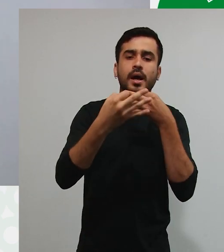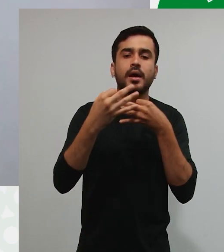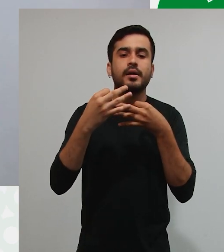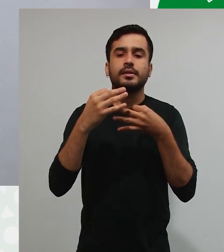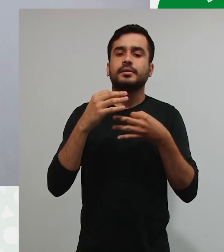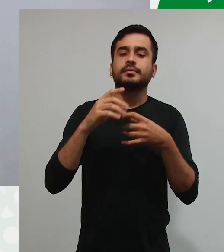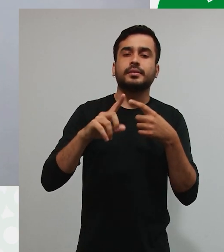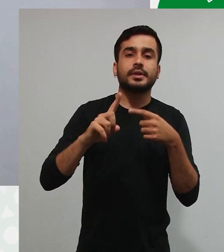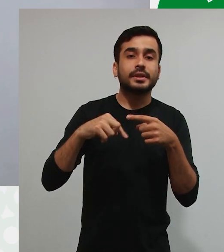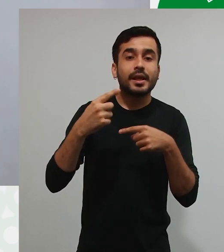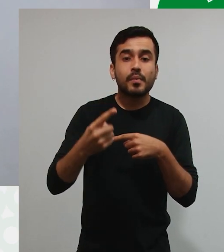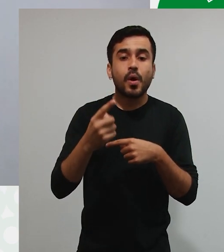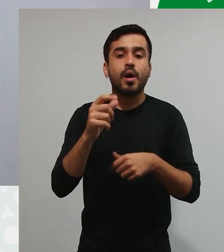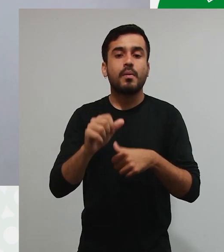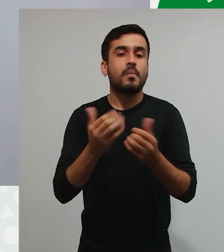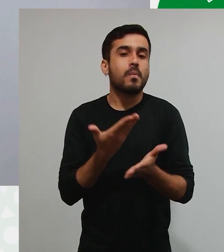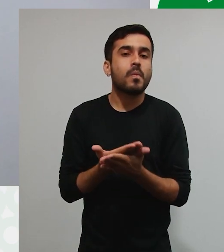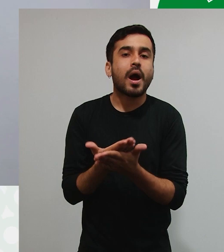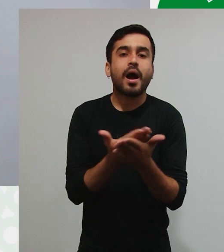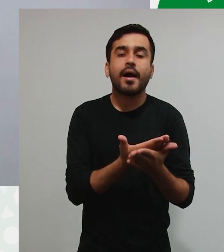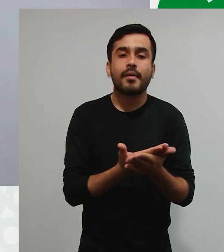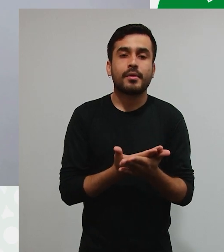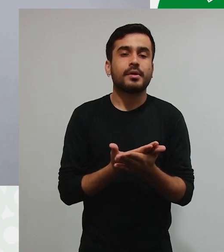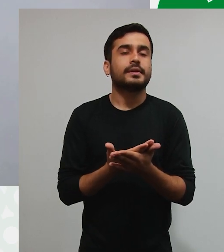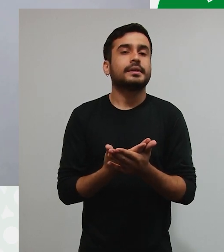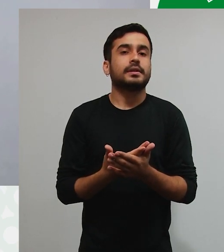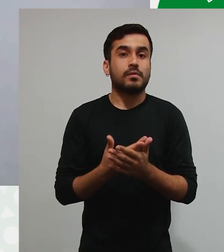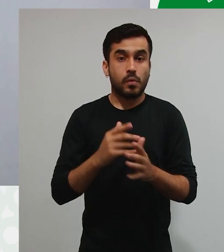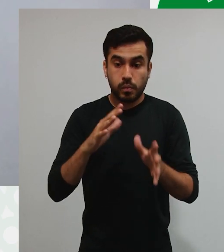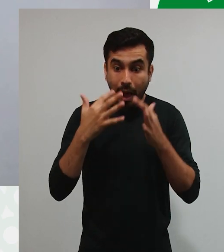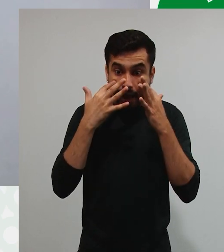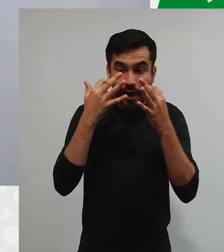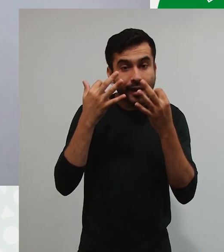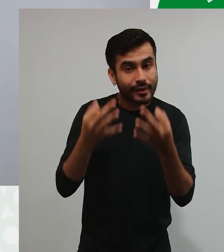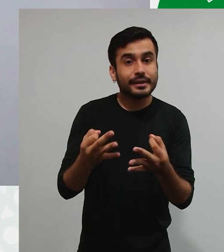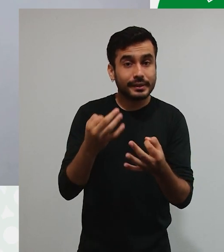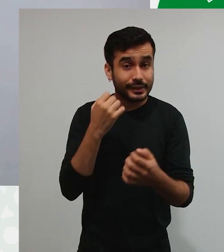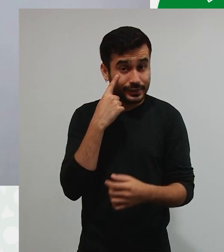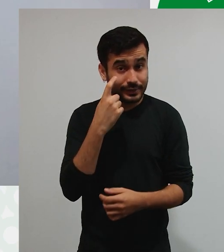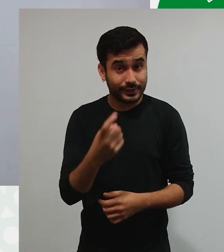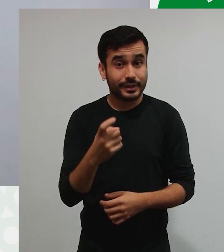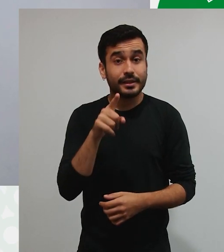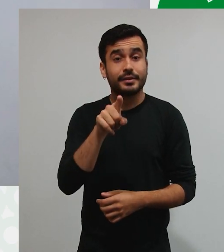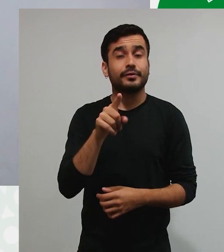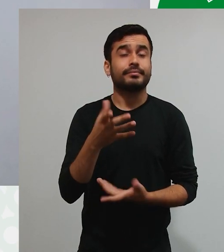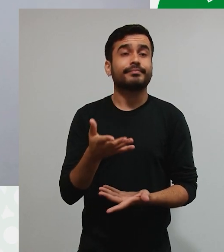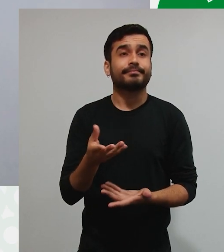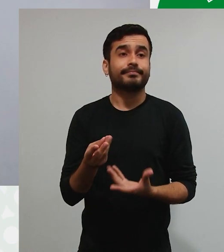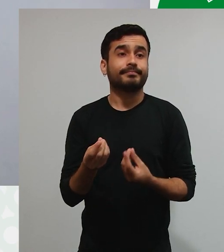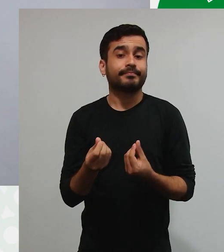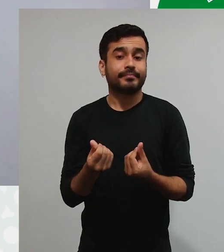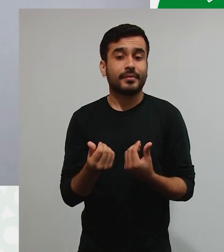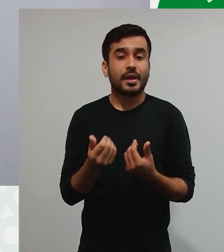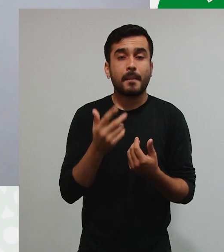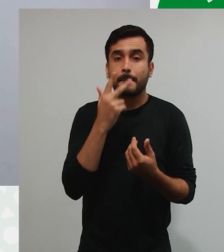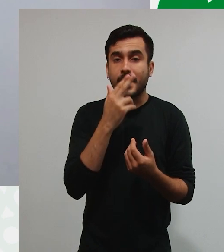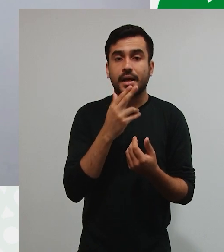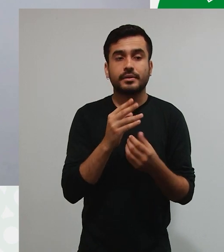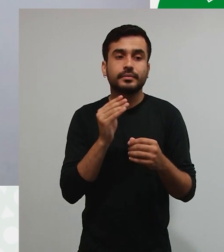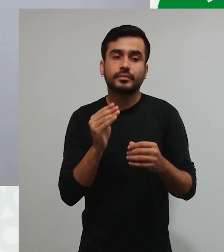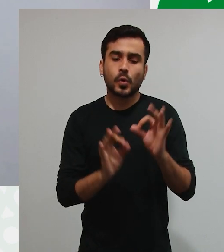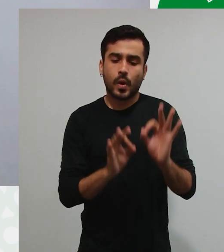o nome de frutas, por exemplo, né? Aí você chega na sala, você instiga todos, né? Os